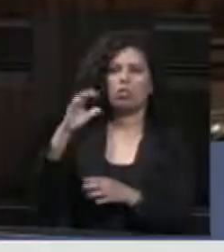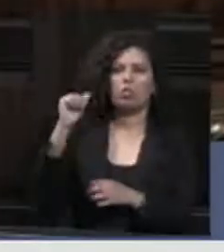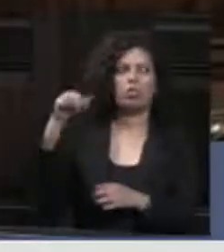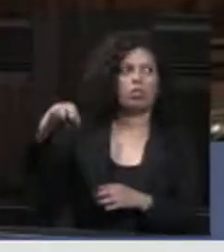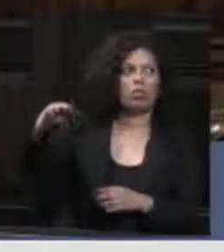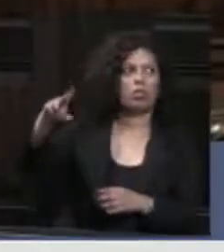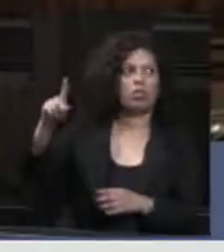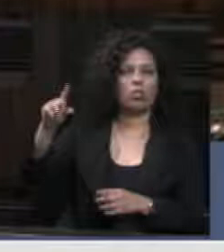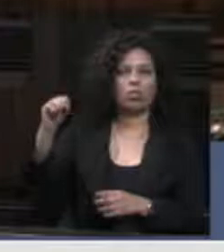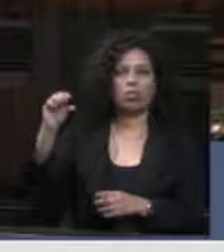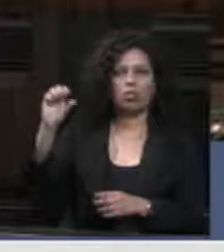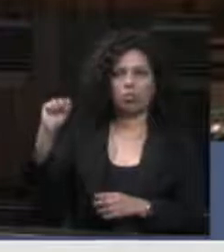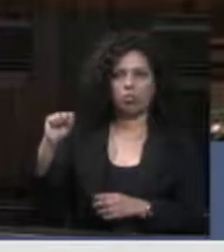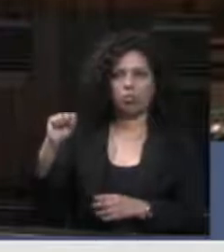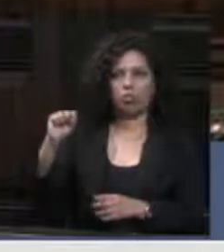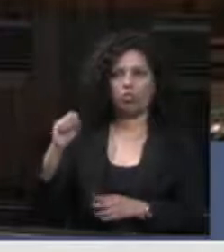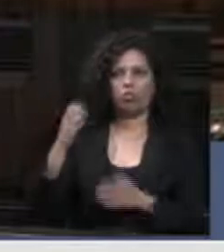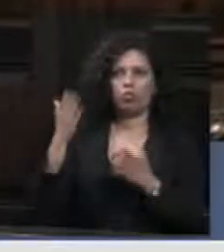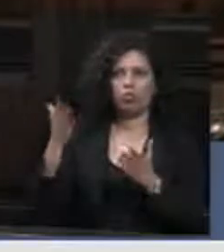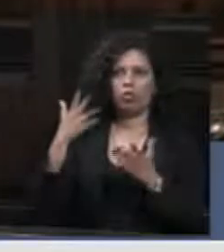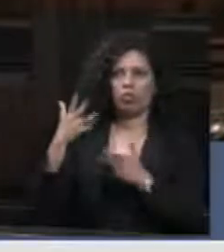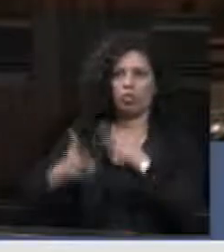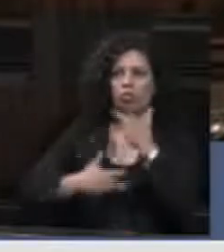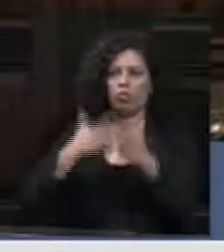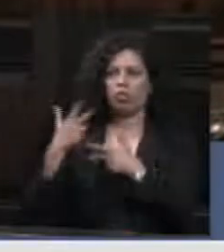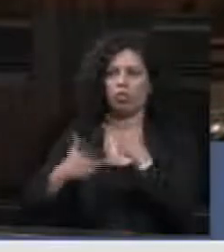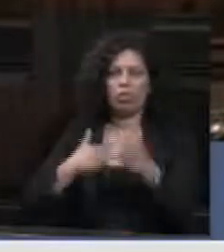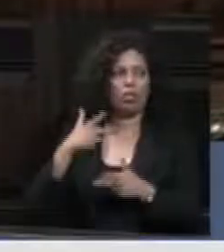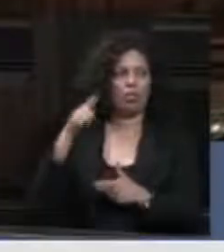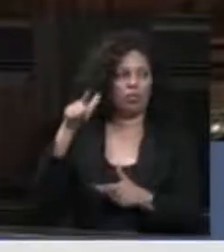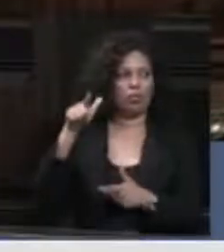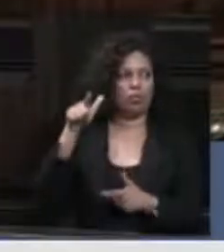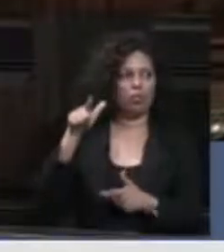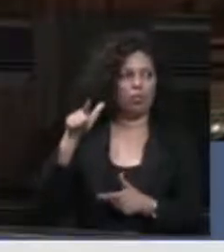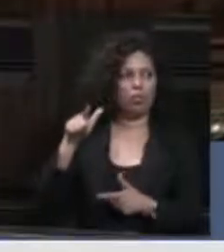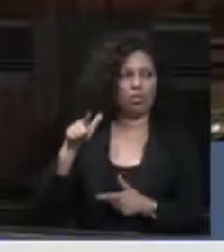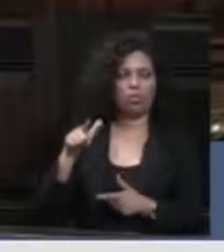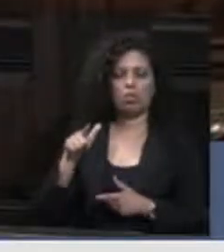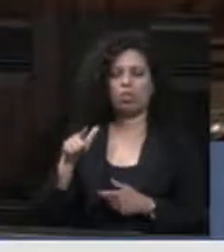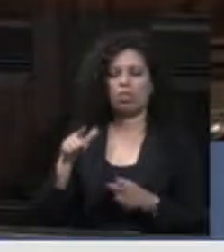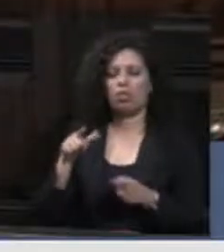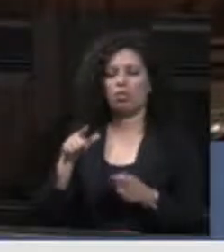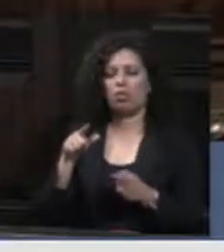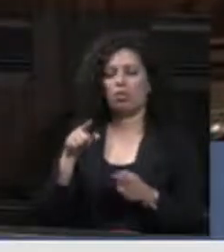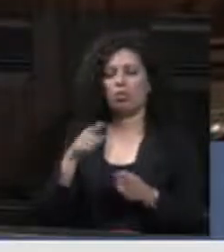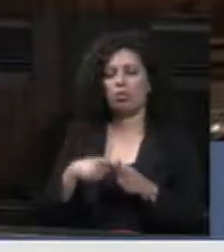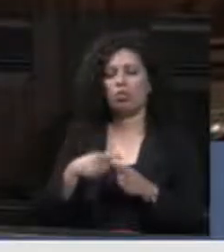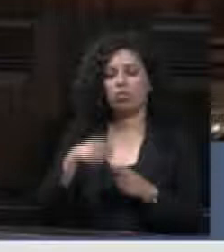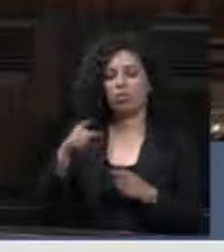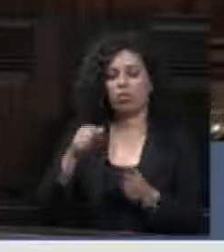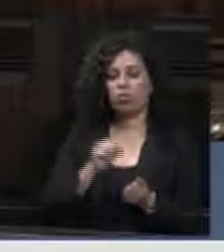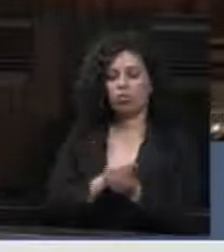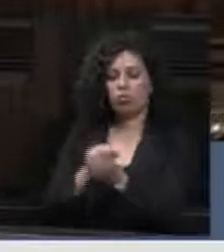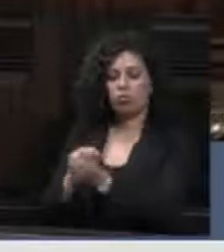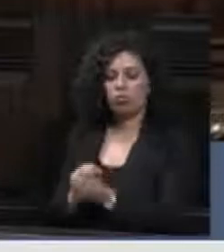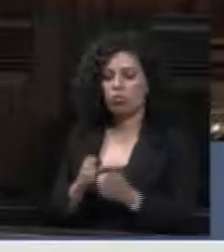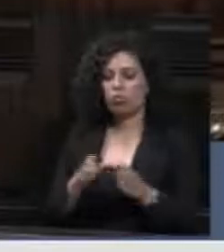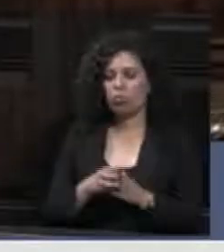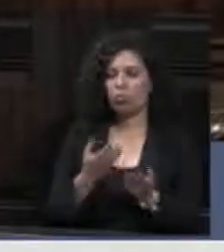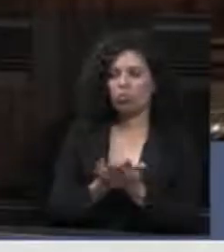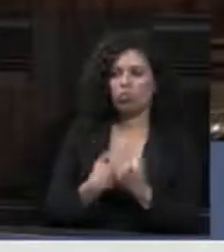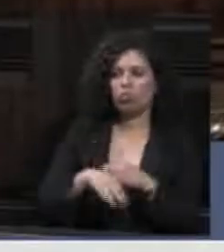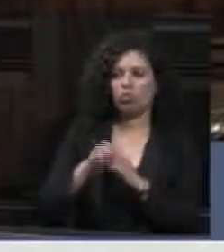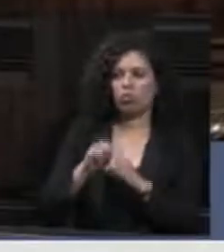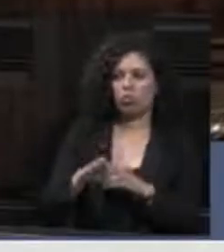Vossa Excelência, que é uma espécie de membro emérito da Comissão de Educação da Casa, acompanhou em